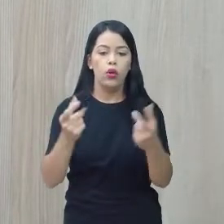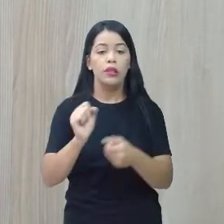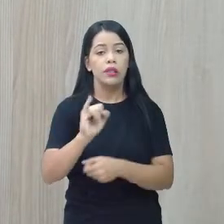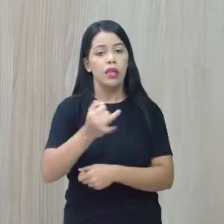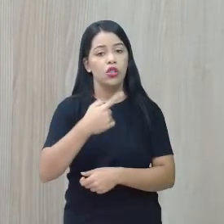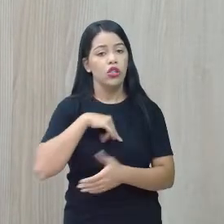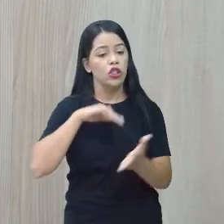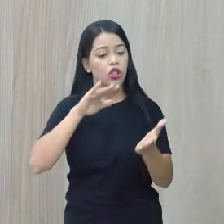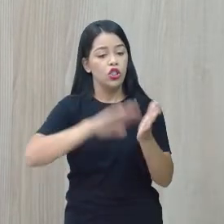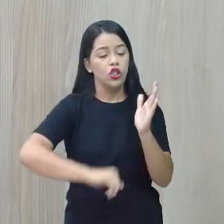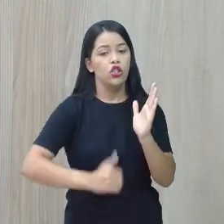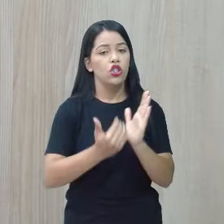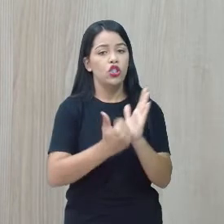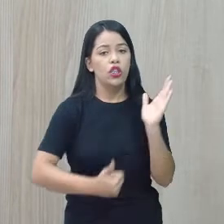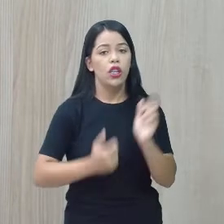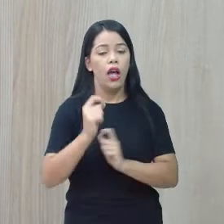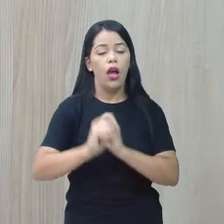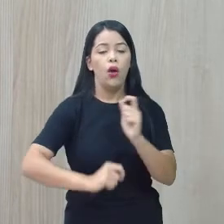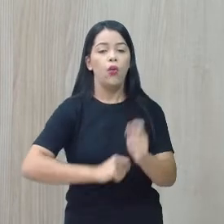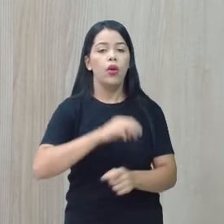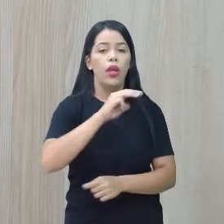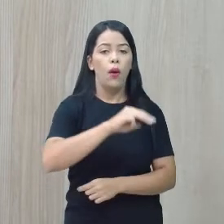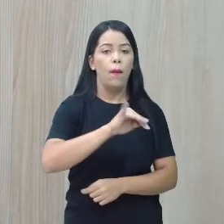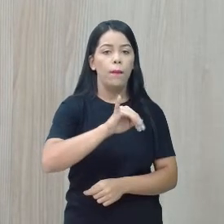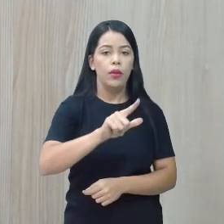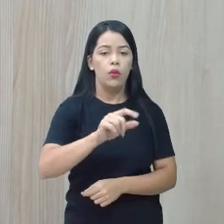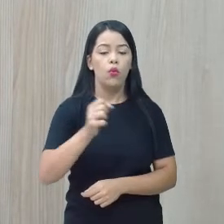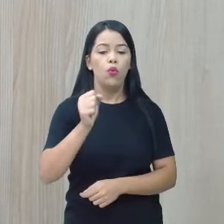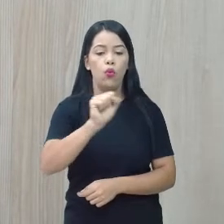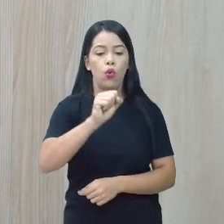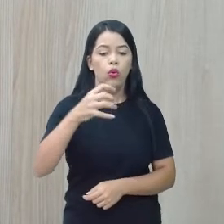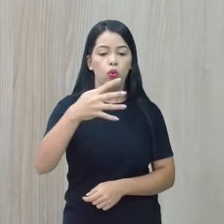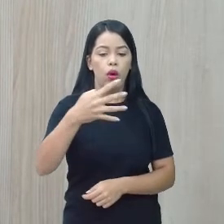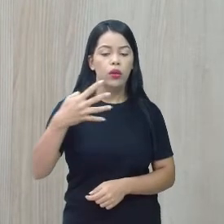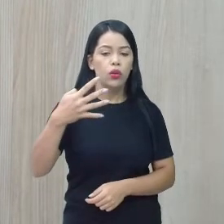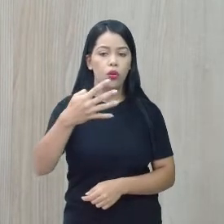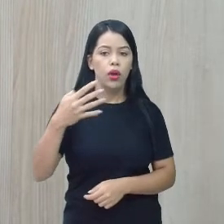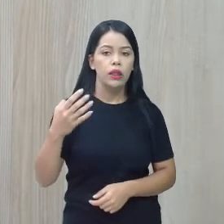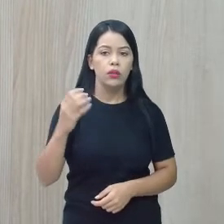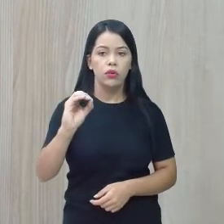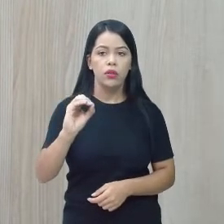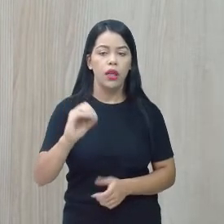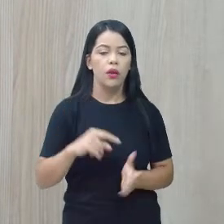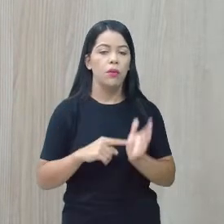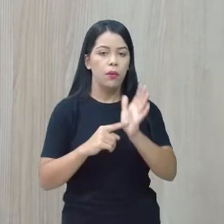né? A gente iria escrever o 8, o 4, o 4 e um zerinho, para